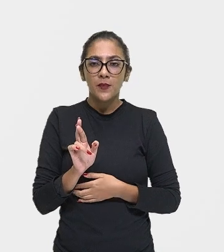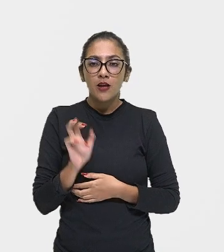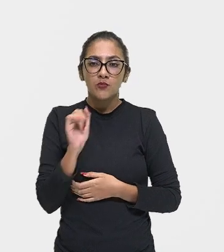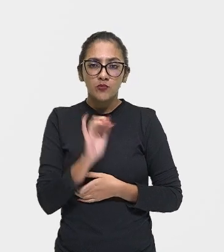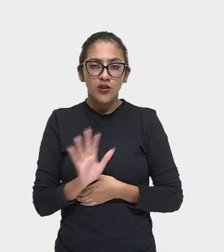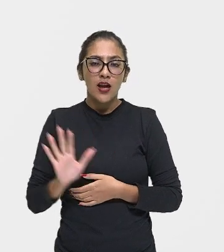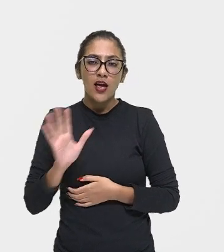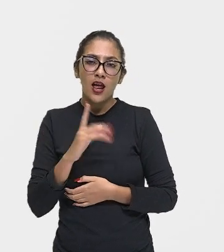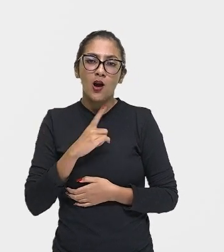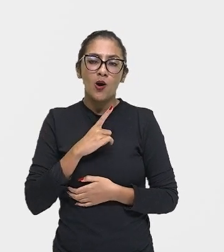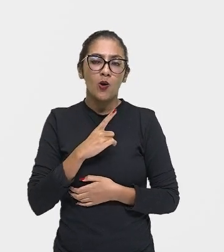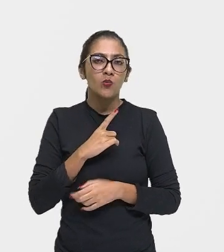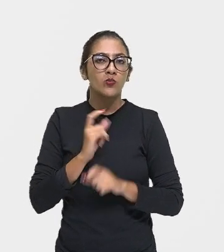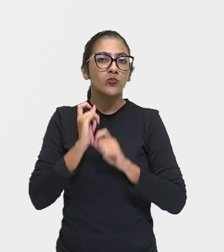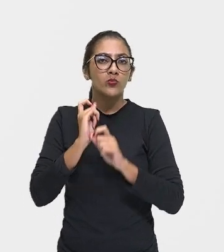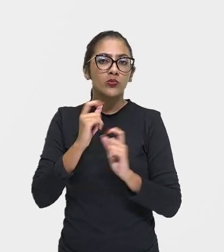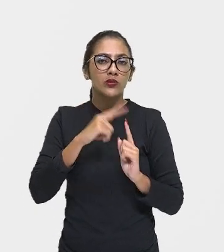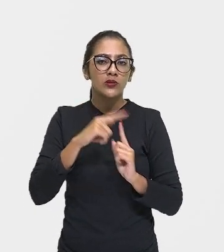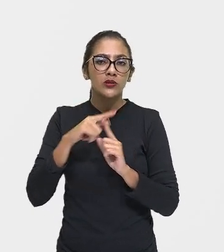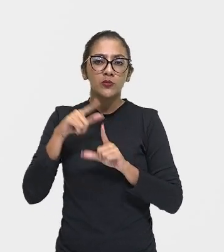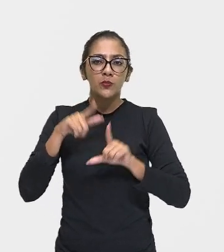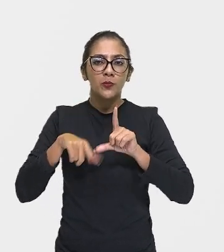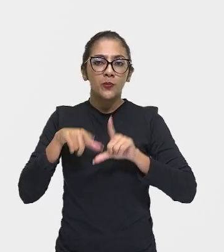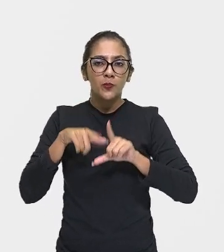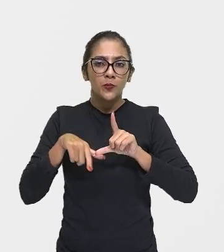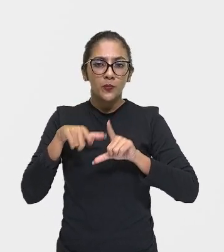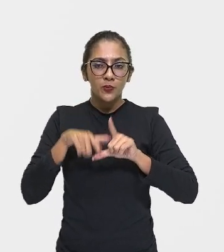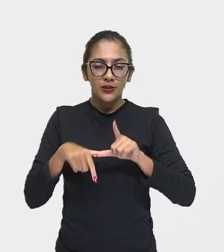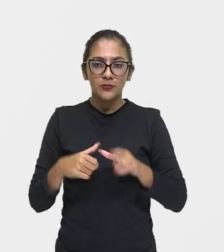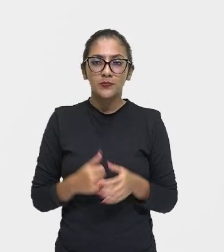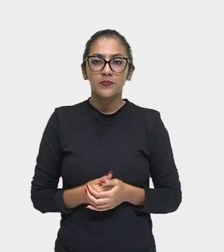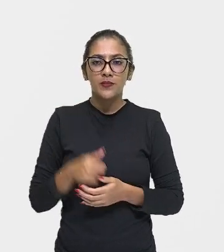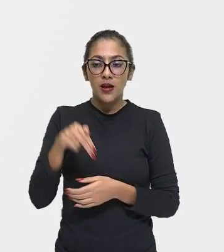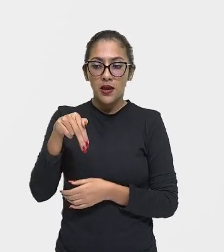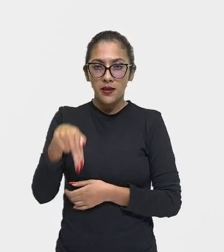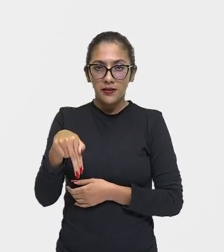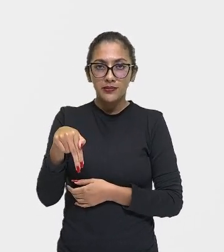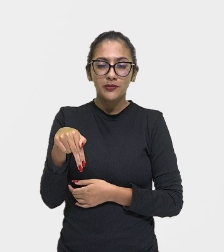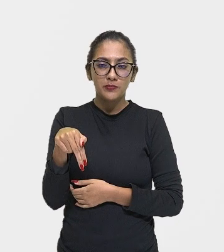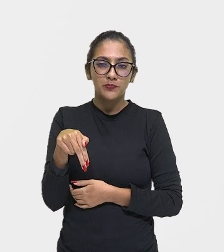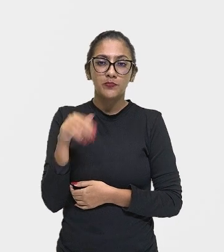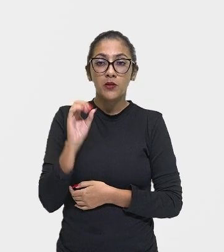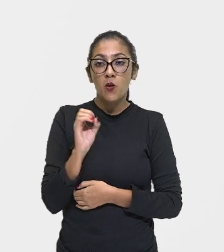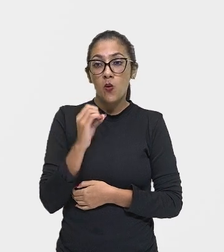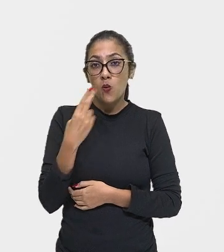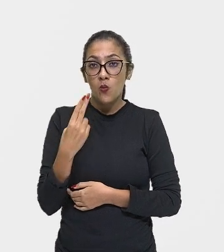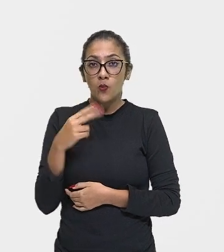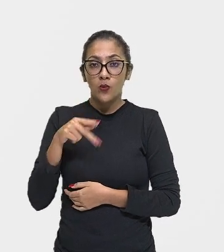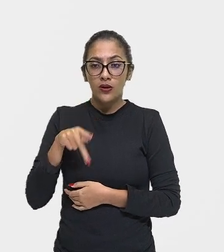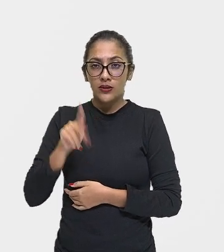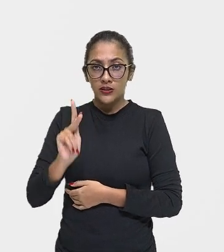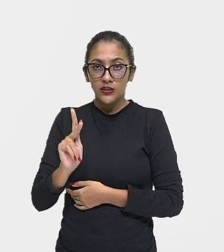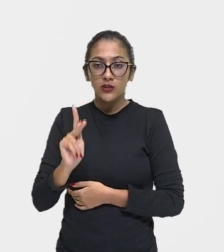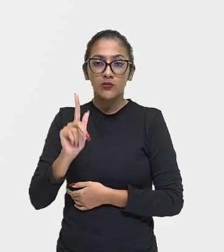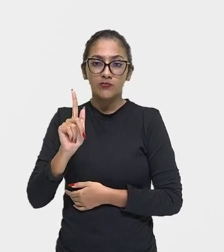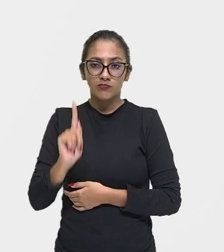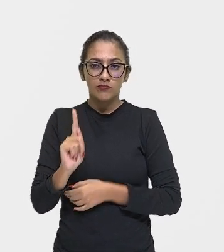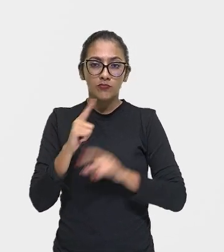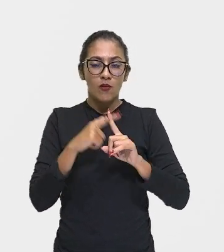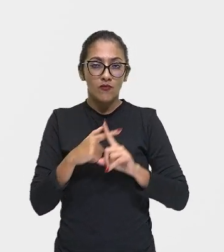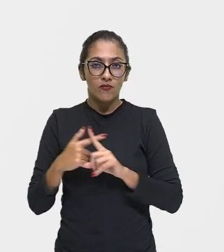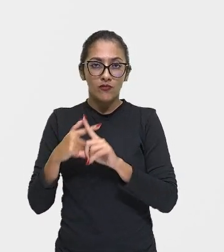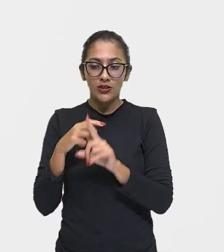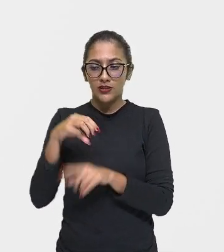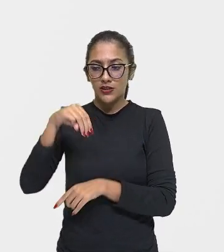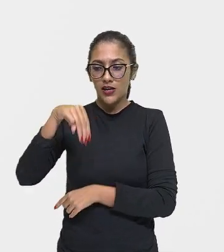internacional, o módulo da força, a sua unidade é N, ou quilograma vezes metros